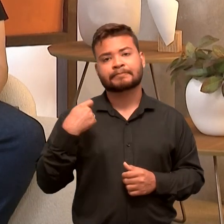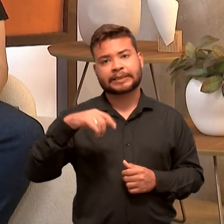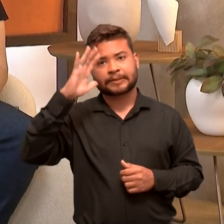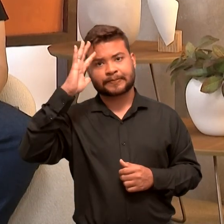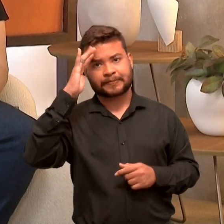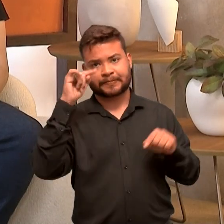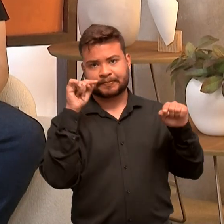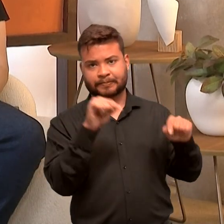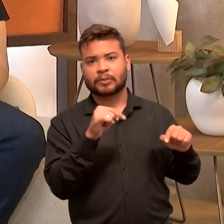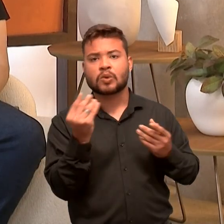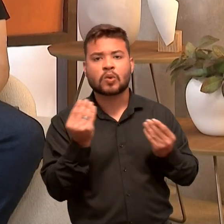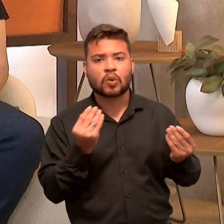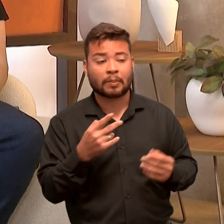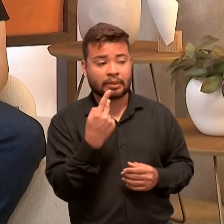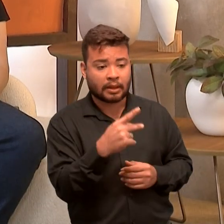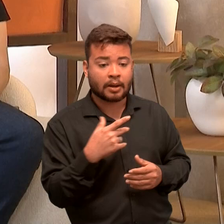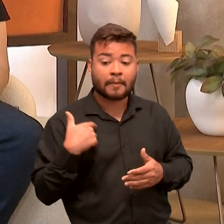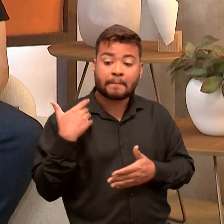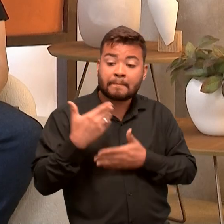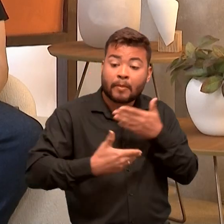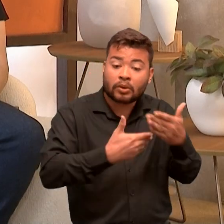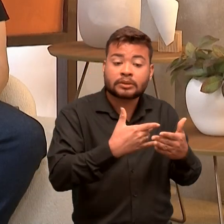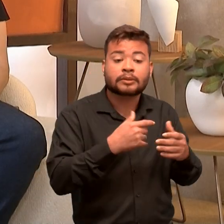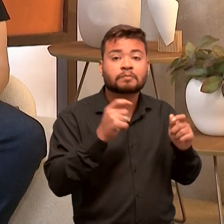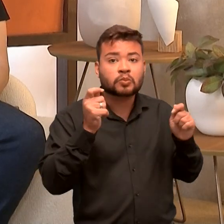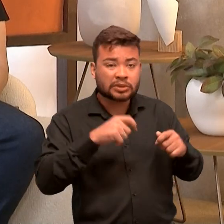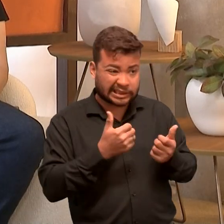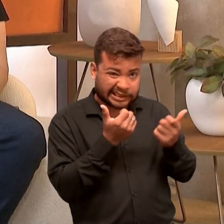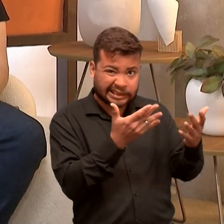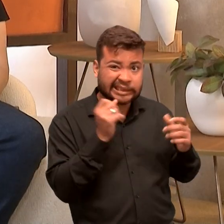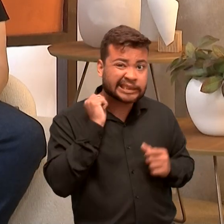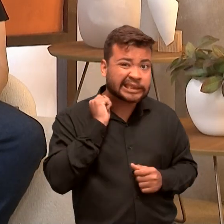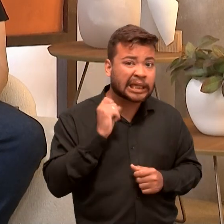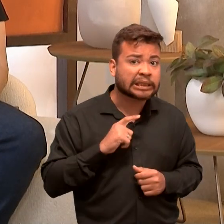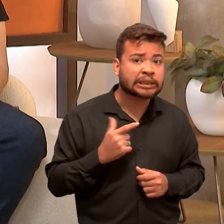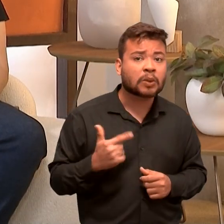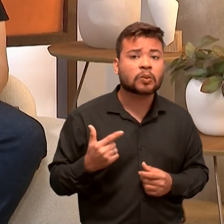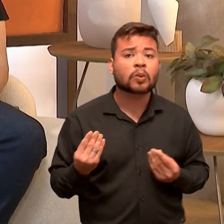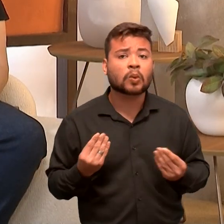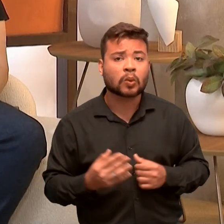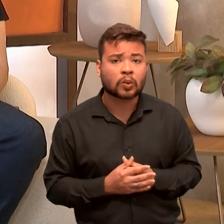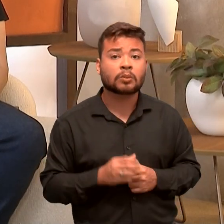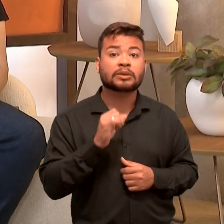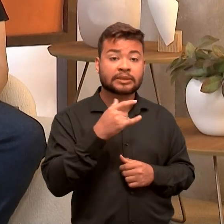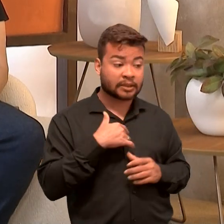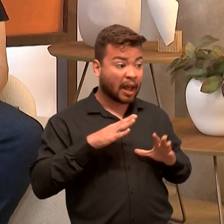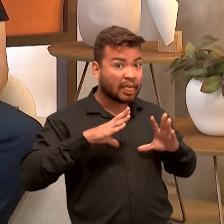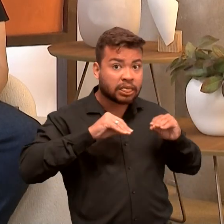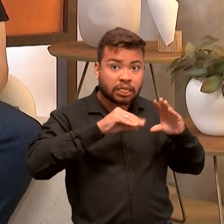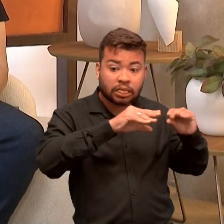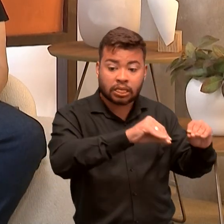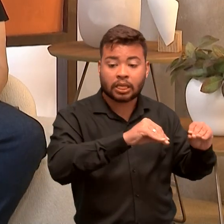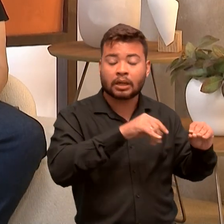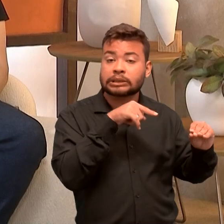o procedimento dele pode estar causando no estresse do animal. Se for algum procedimento mais invasivo, o que ele